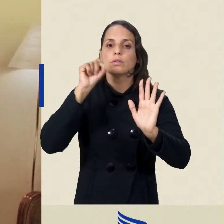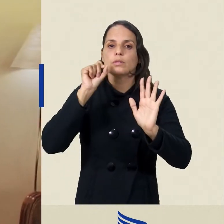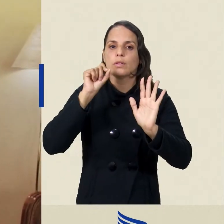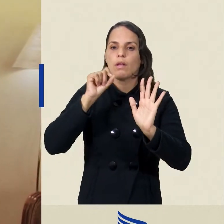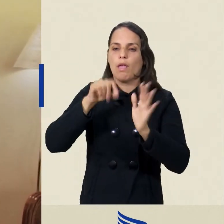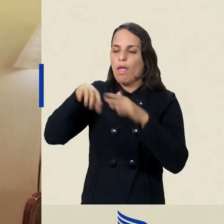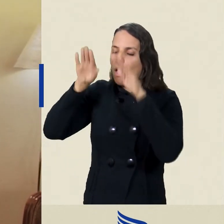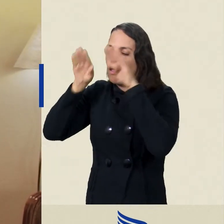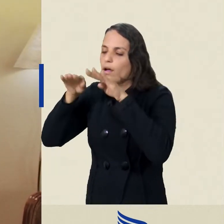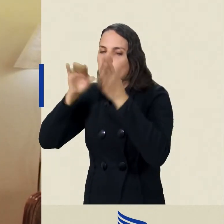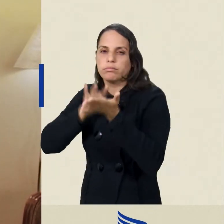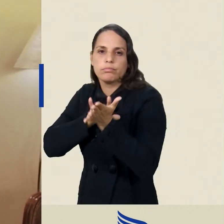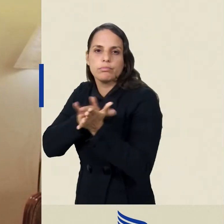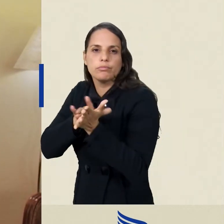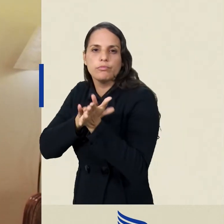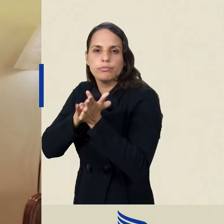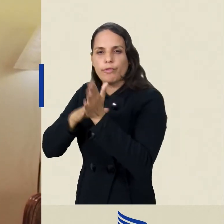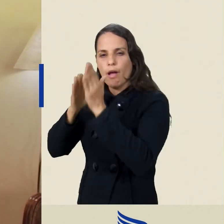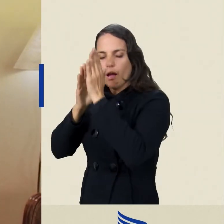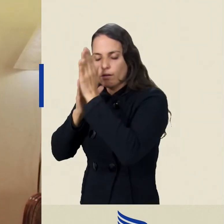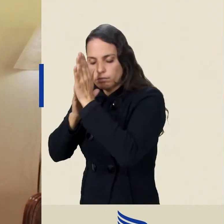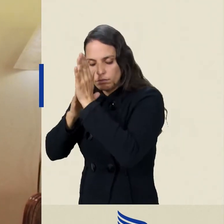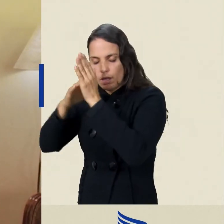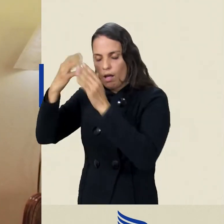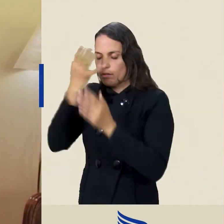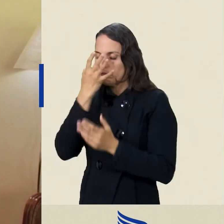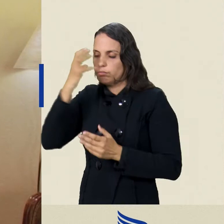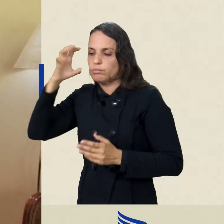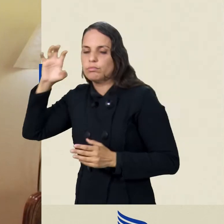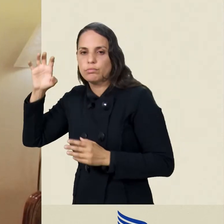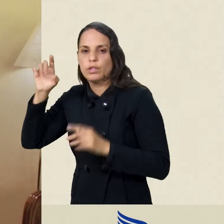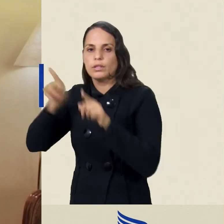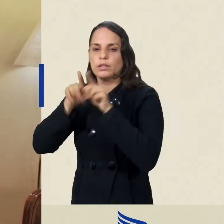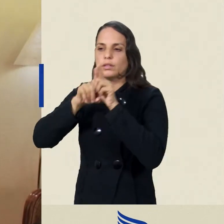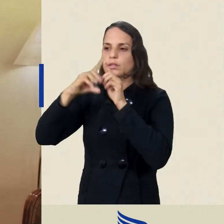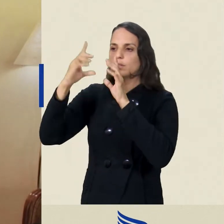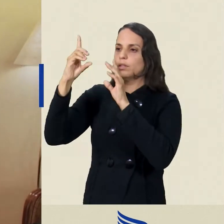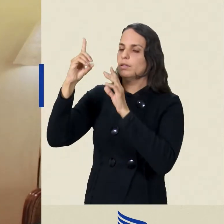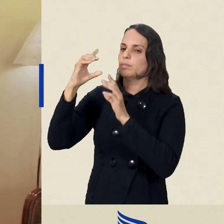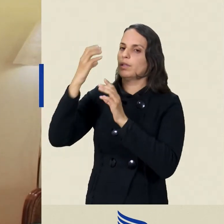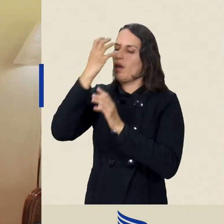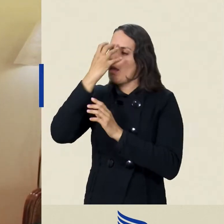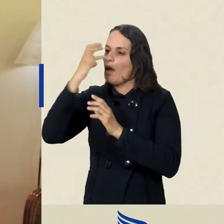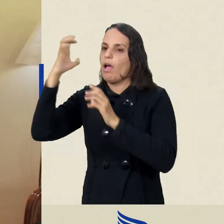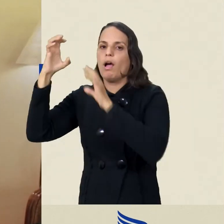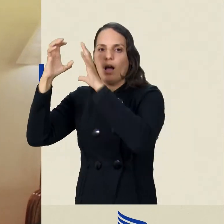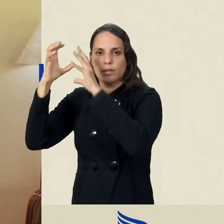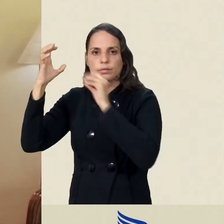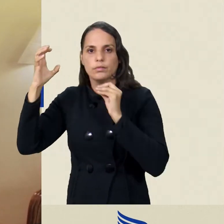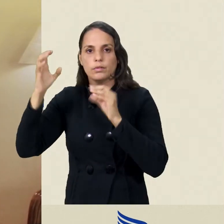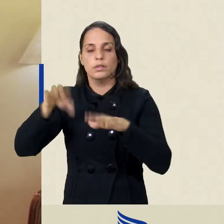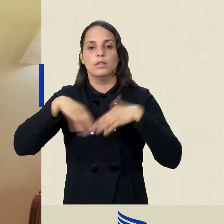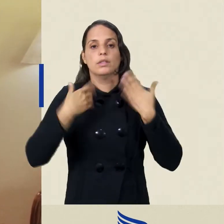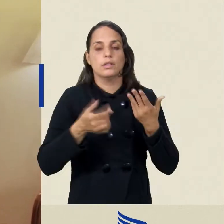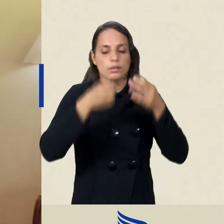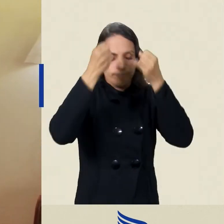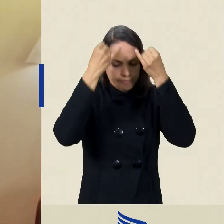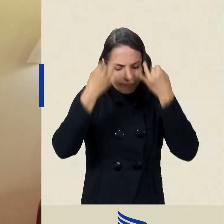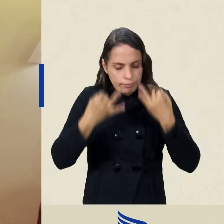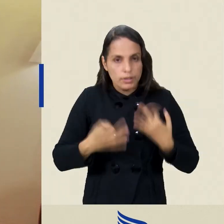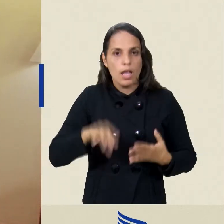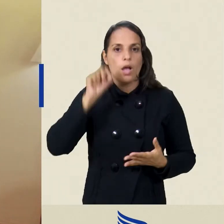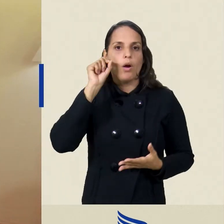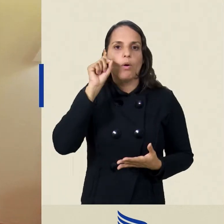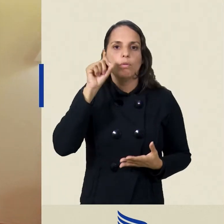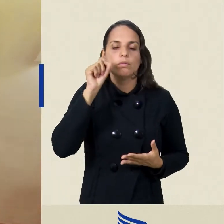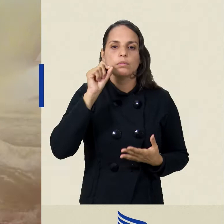adoração, a adoração à besta e à sua imagem. A besta descrita na terceira mensagem angélica é a mesma descrita